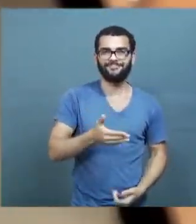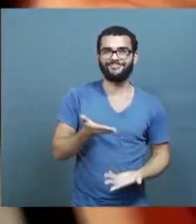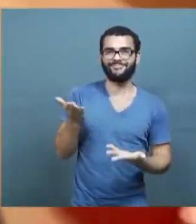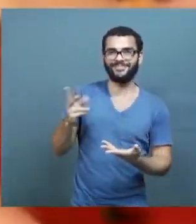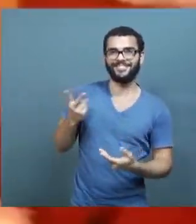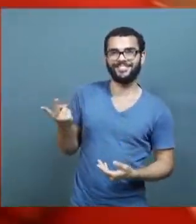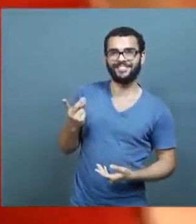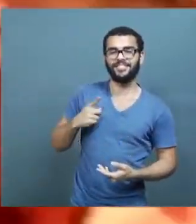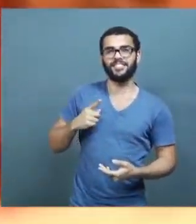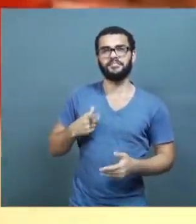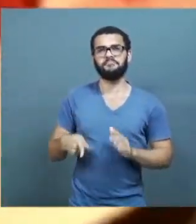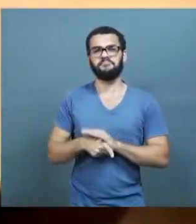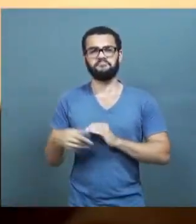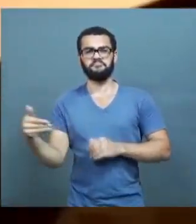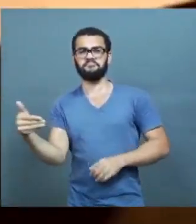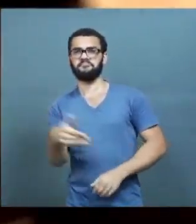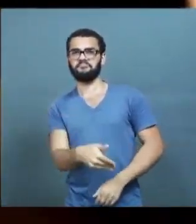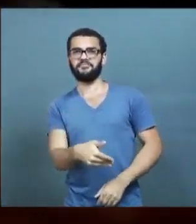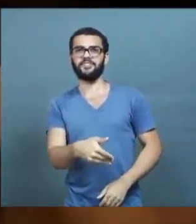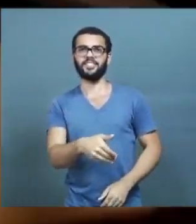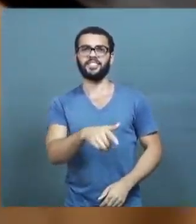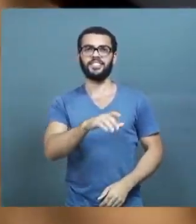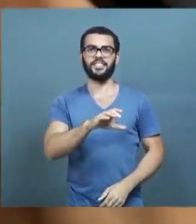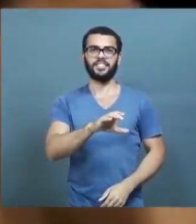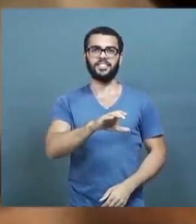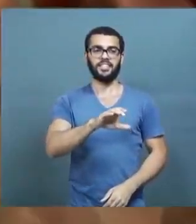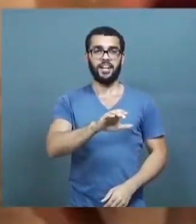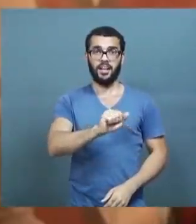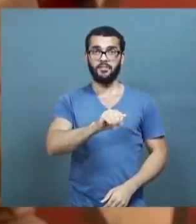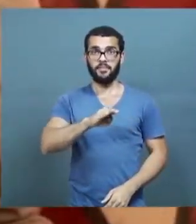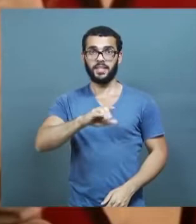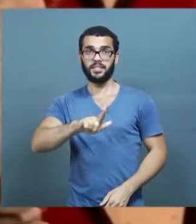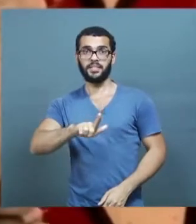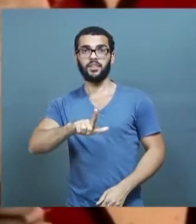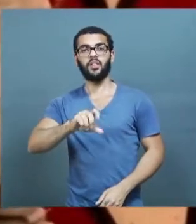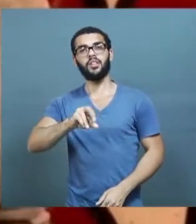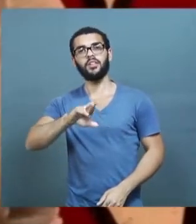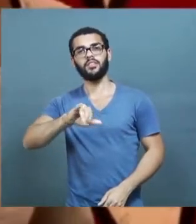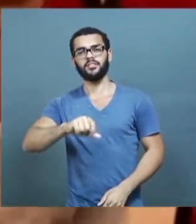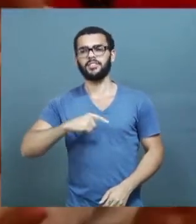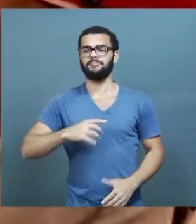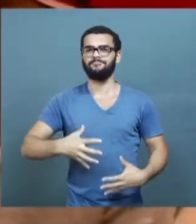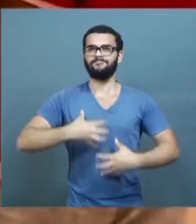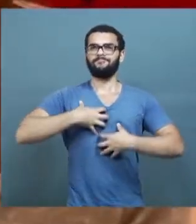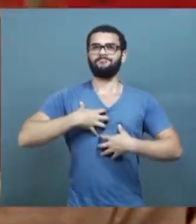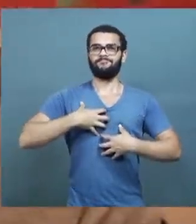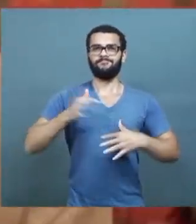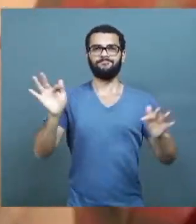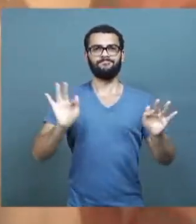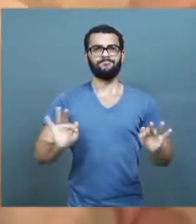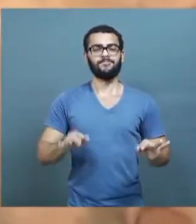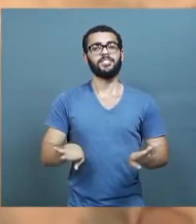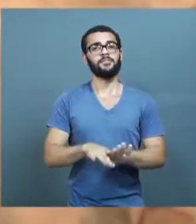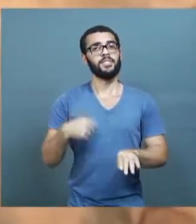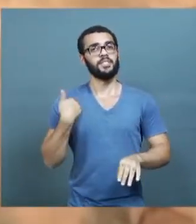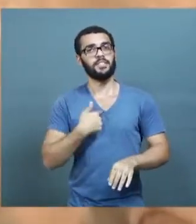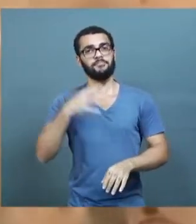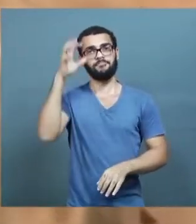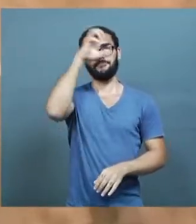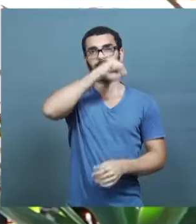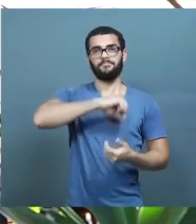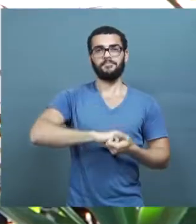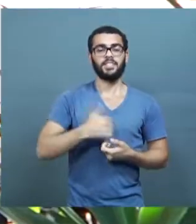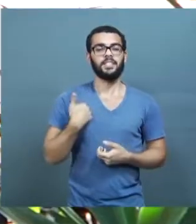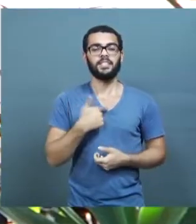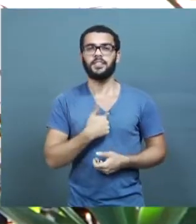Glória e no CVU tem agregado não só aprendizado, mas também muita alegria. Eu aprendi muito a lidar,